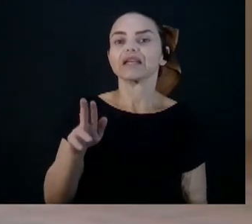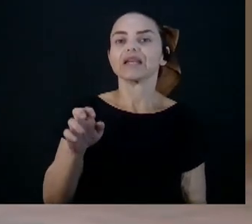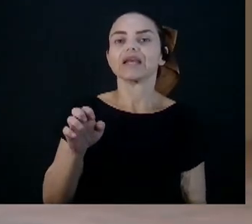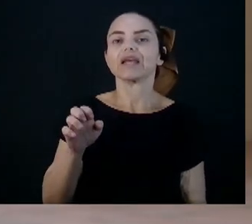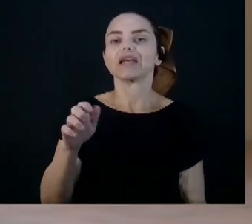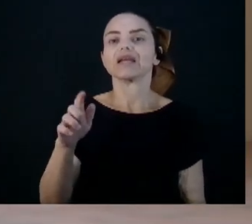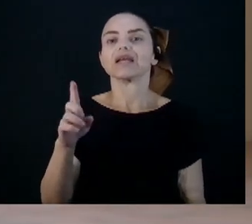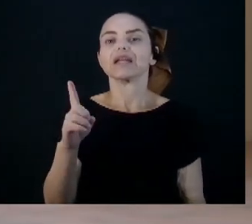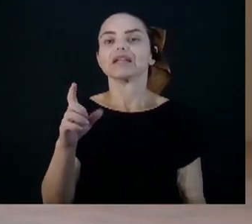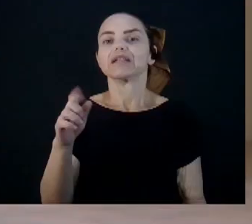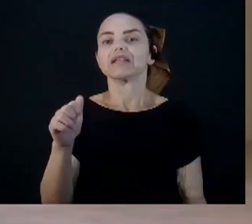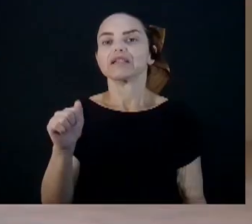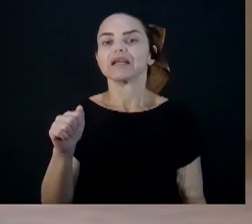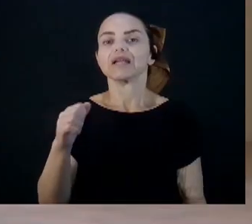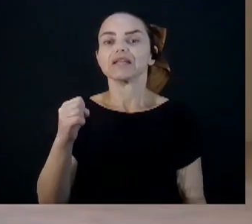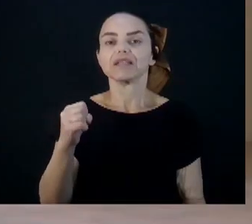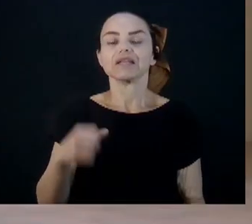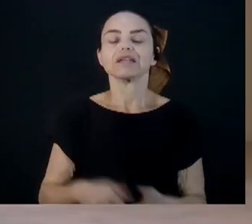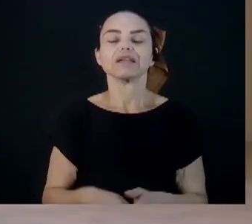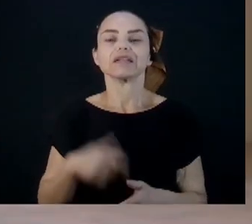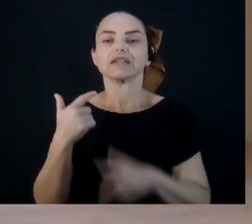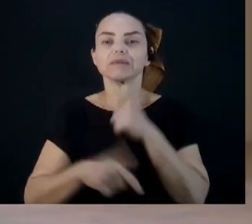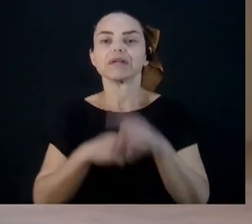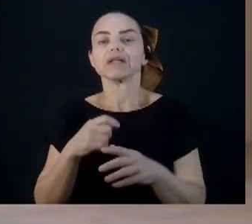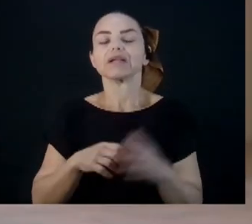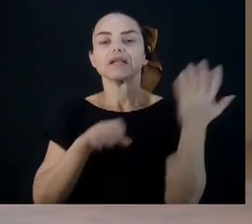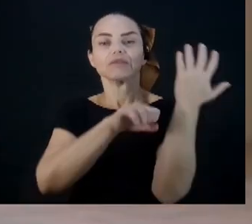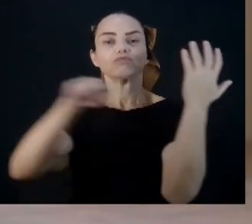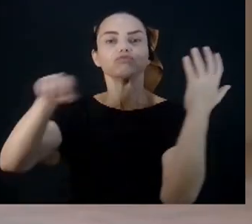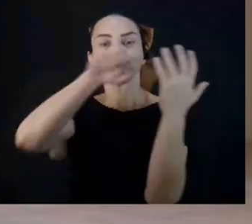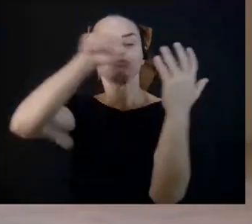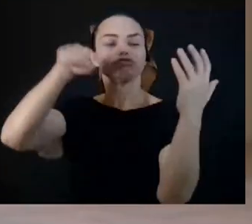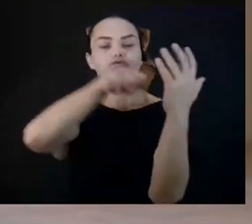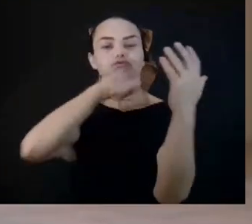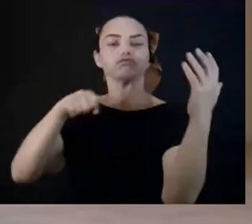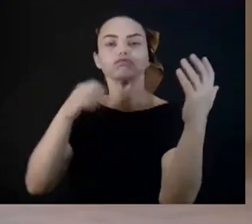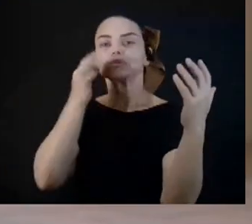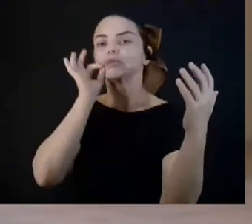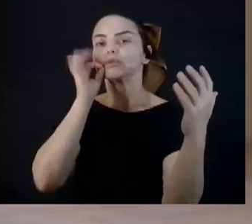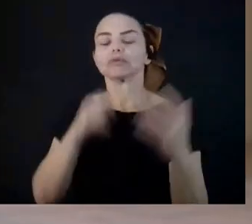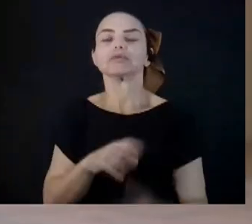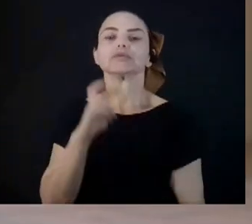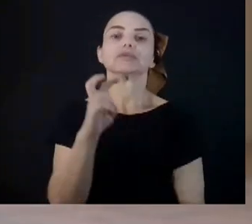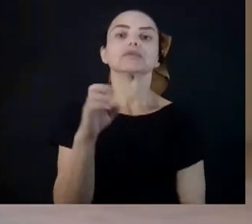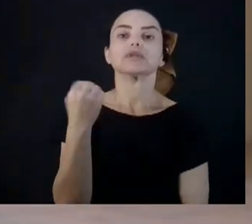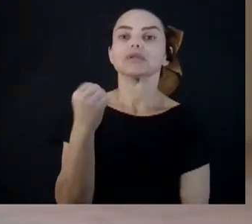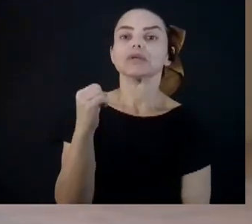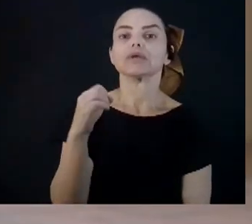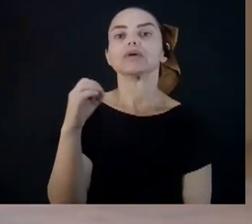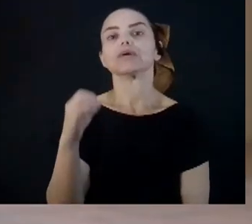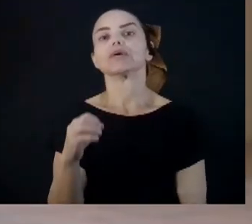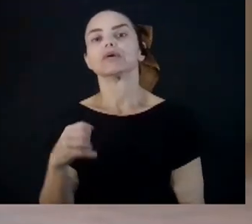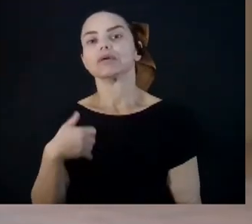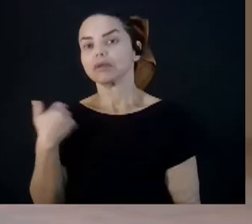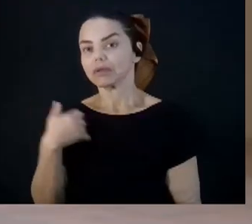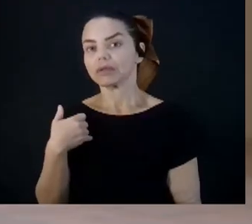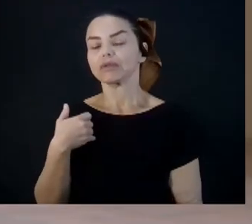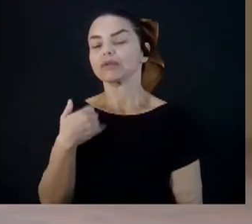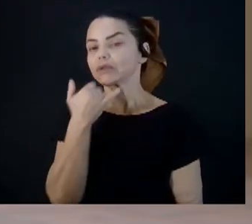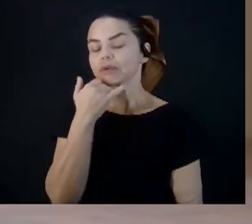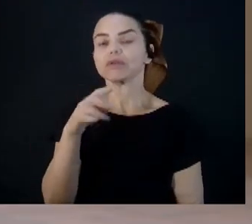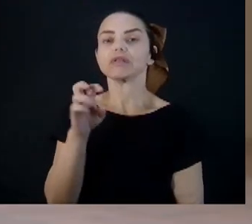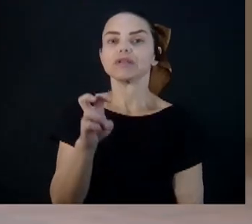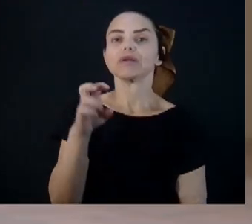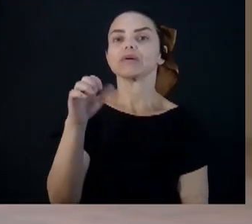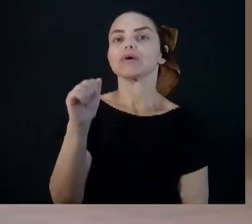café, trabalharam em média de 5 a 8 anos, dependendo das suas contas e dívidas